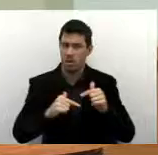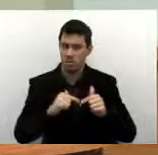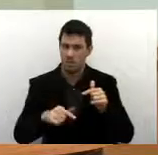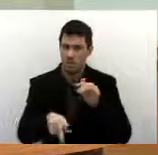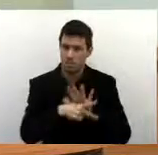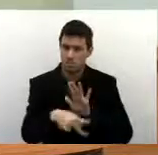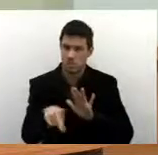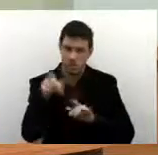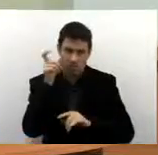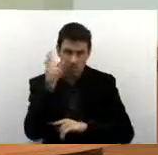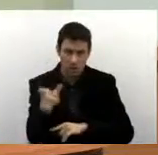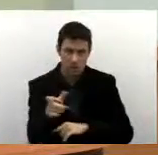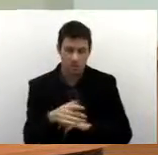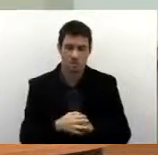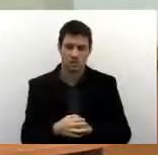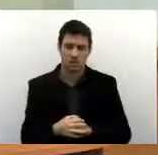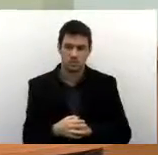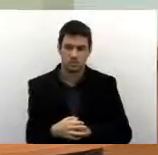aos interesses da sociedade.